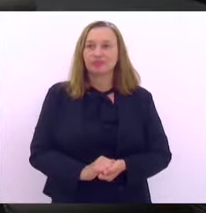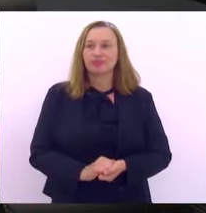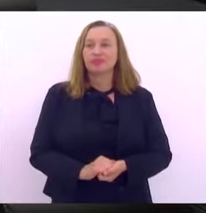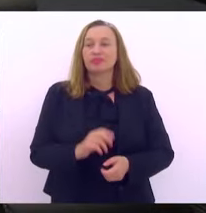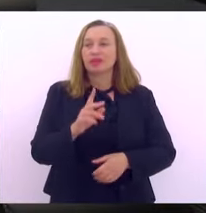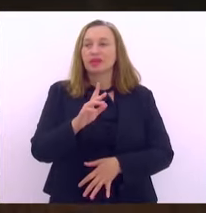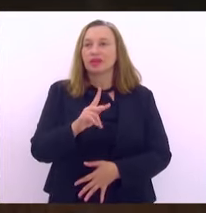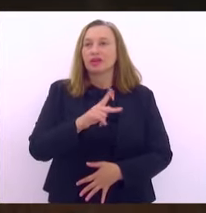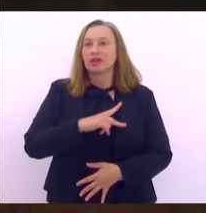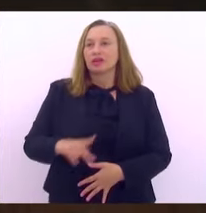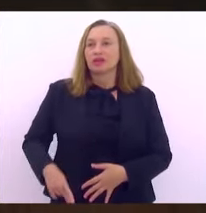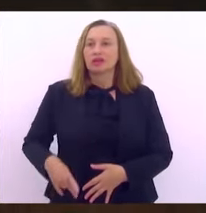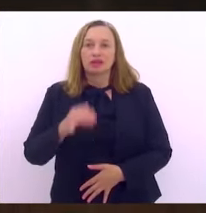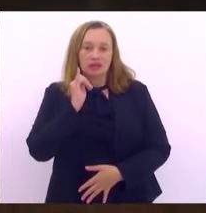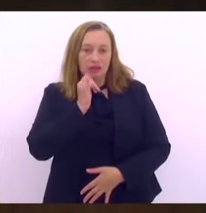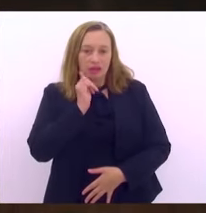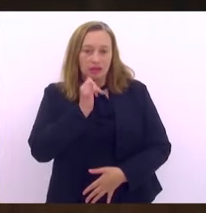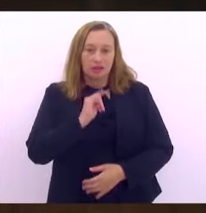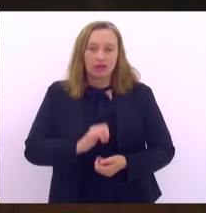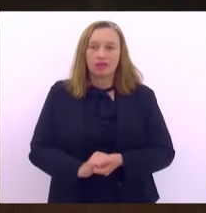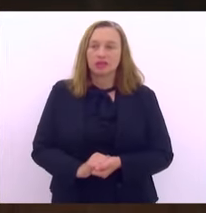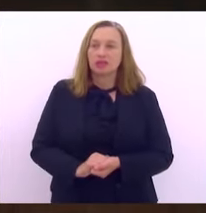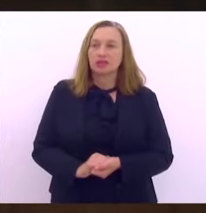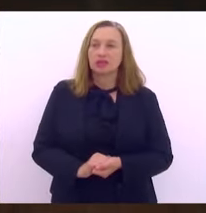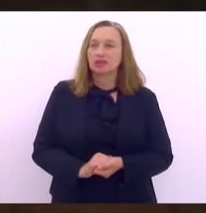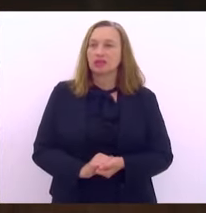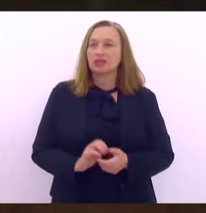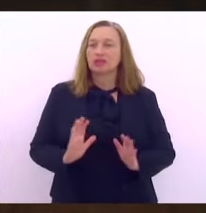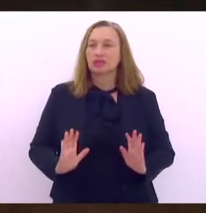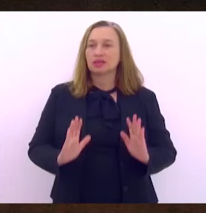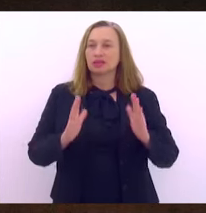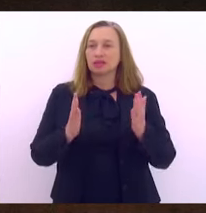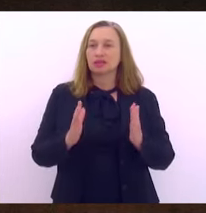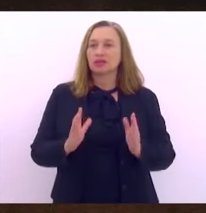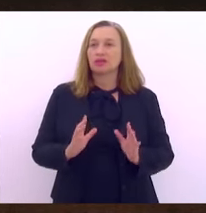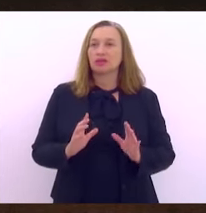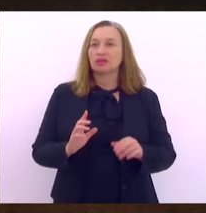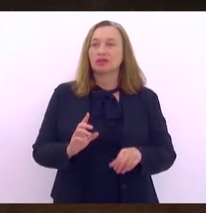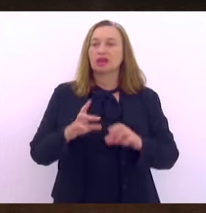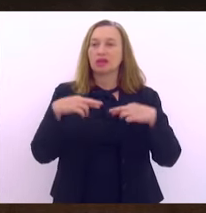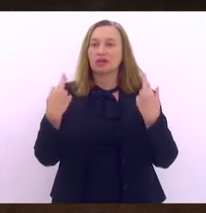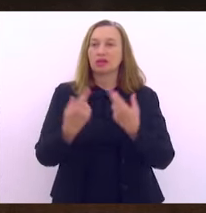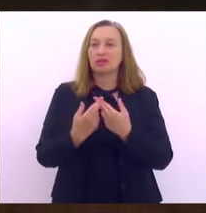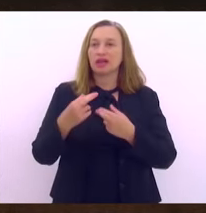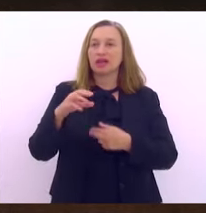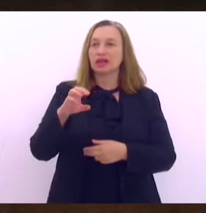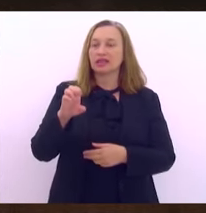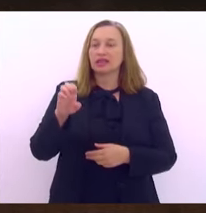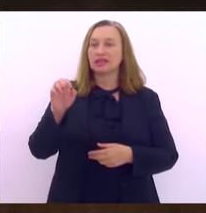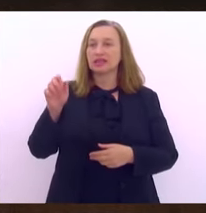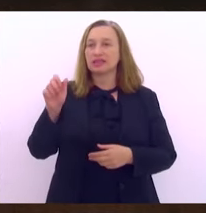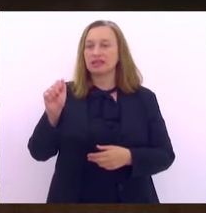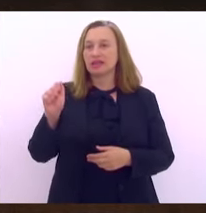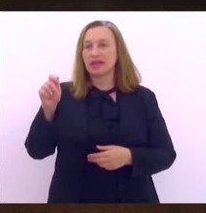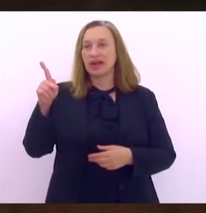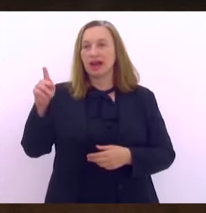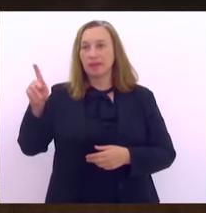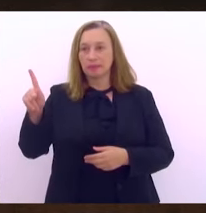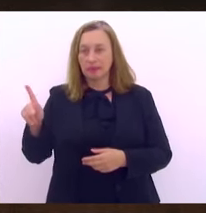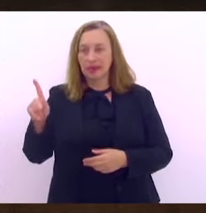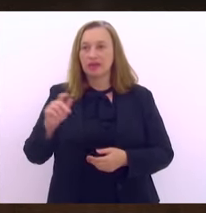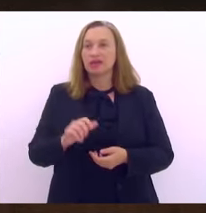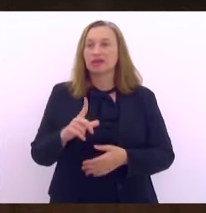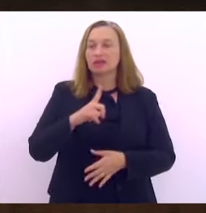Presidente, só queria relatar que no evento da CEAP, na sexta-feira, onde teve a abertura do curso do